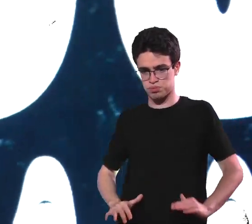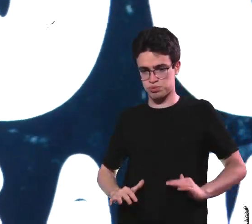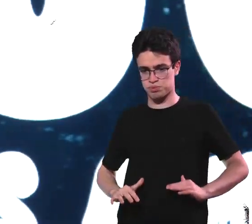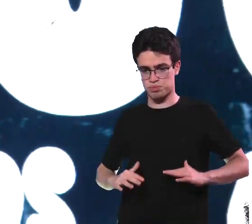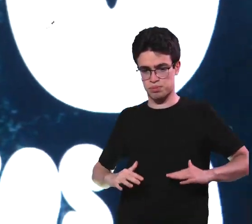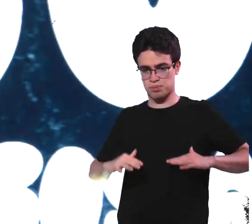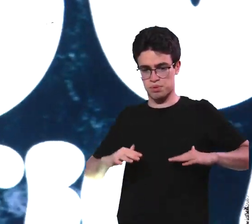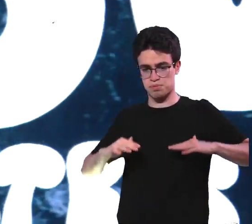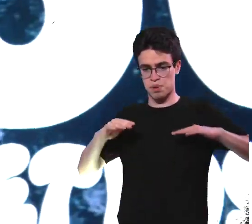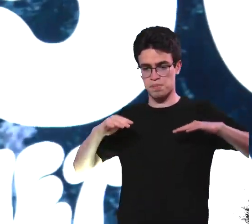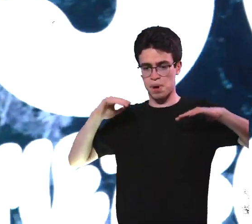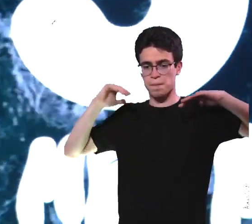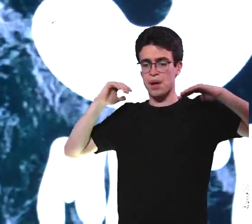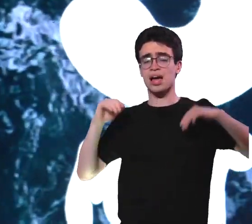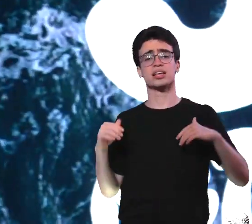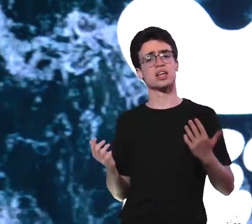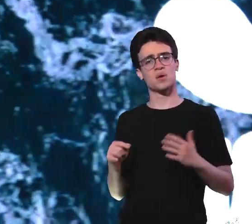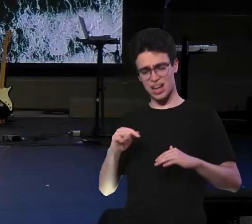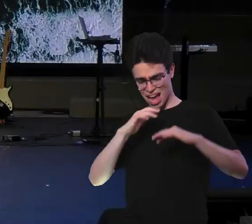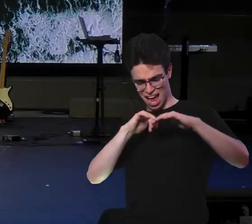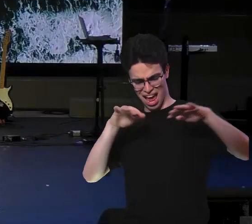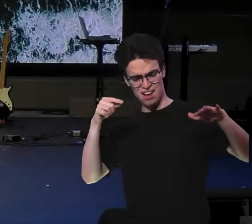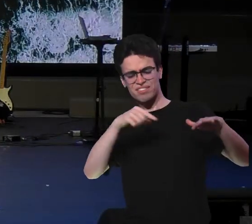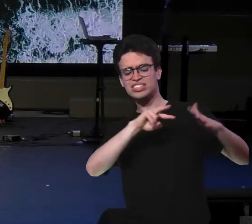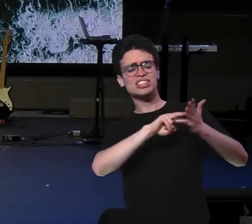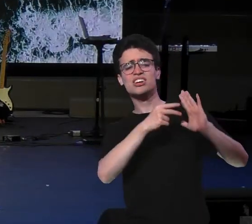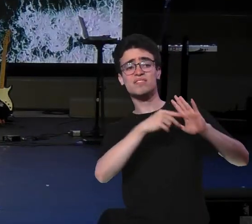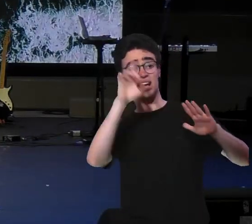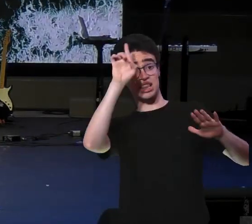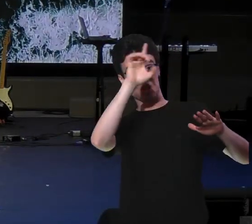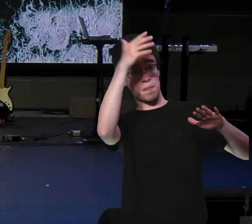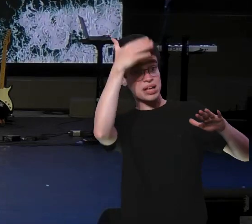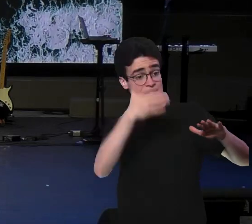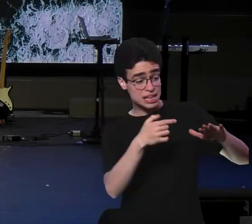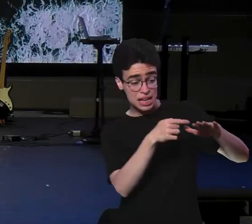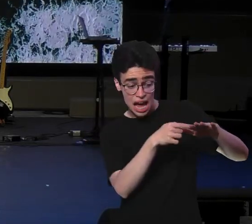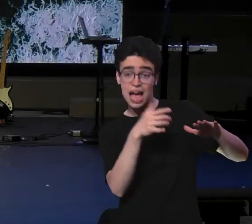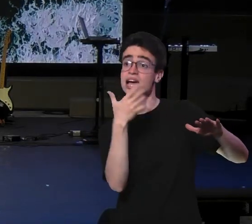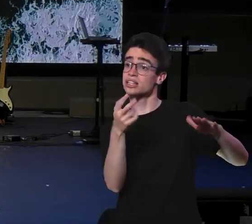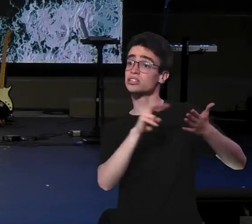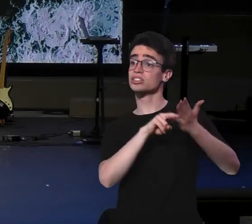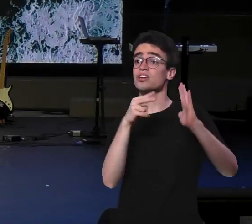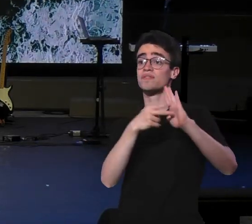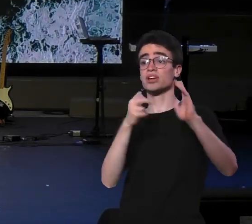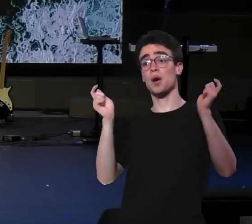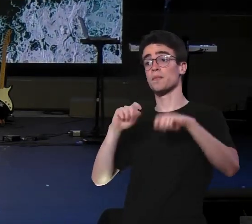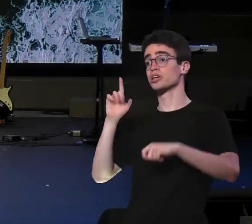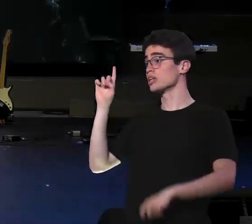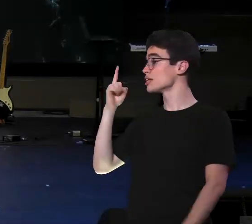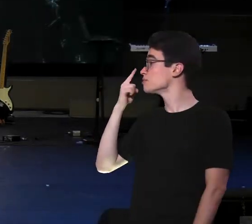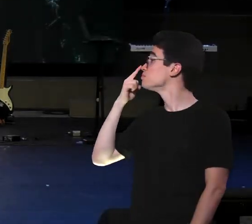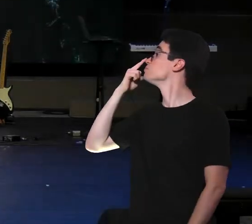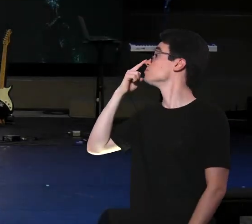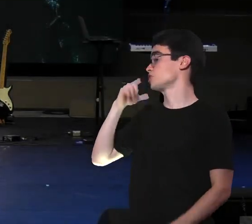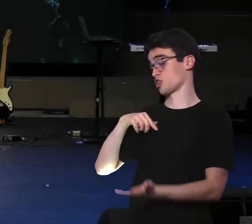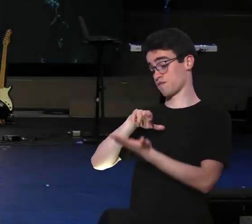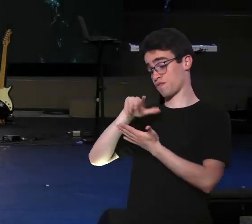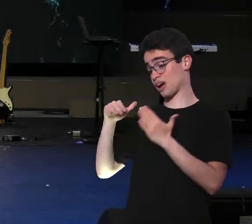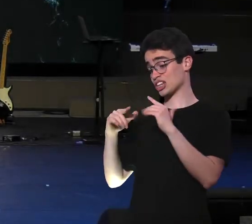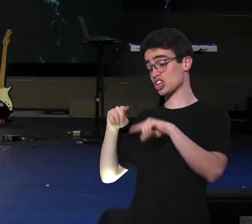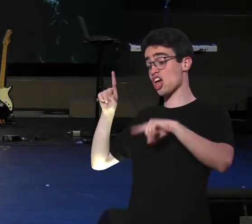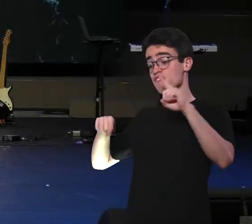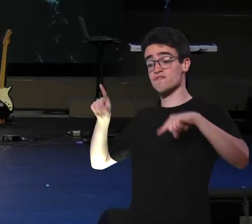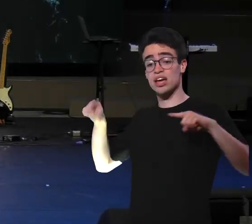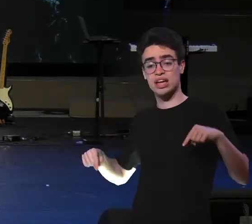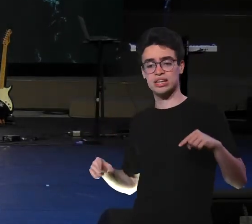Bíblia diz que a água representa a presença de Deus, então existem níveis de profundidade na presença de Deus. A Bíblia diz que tinha